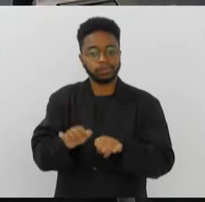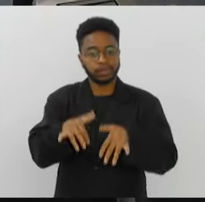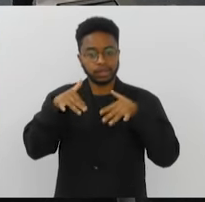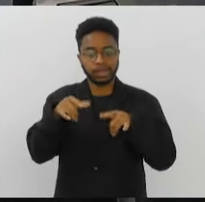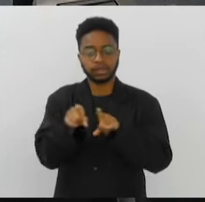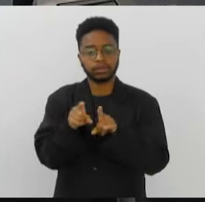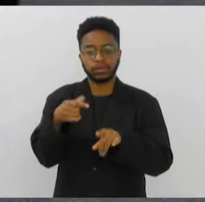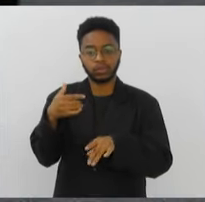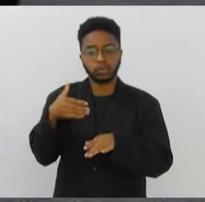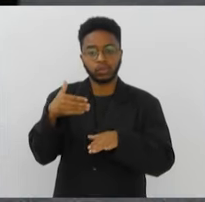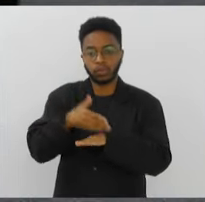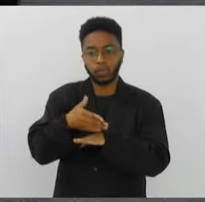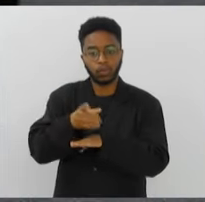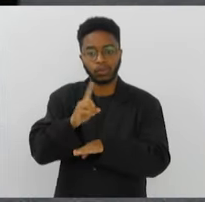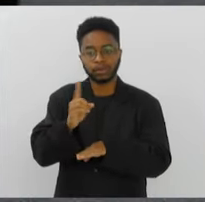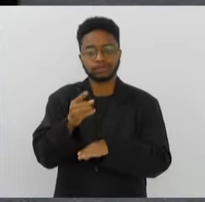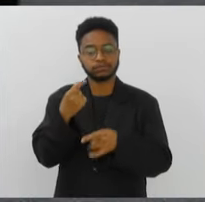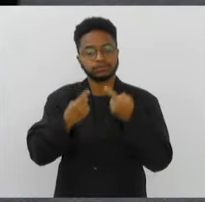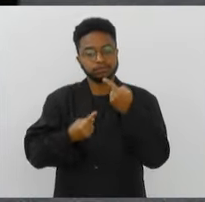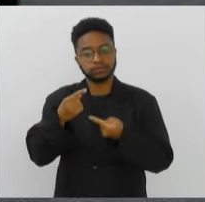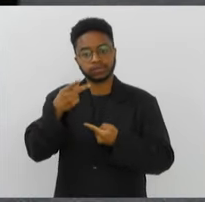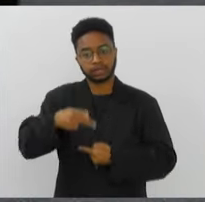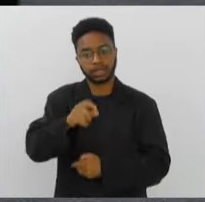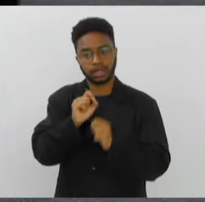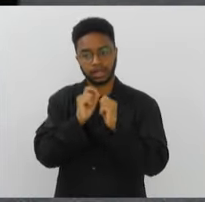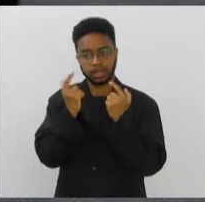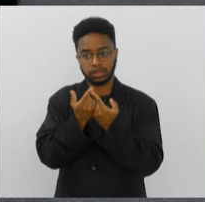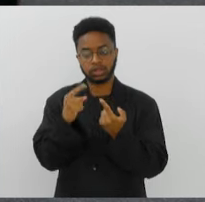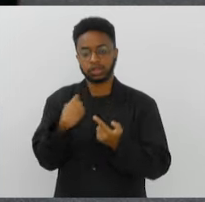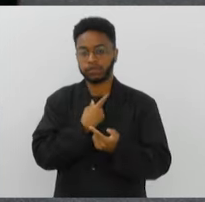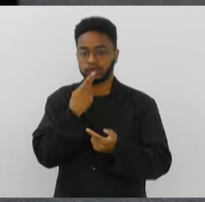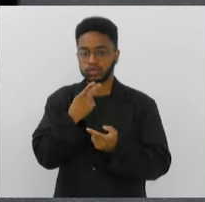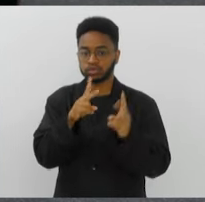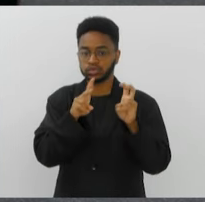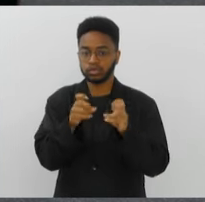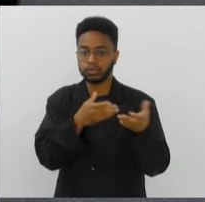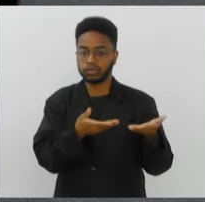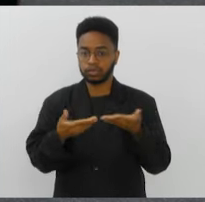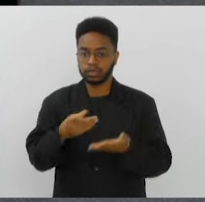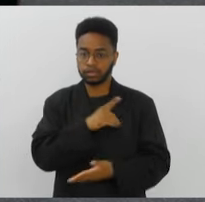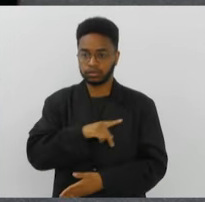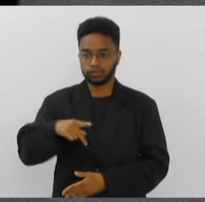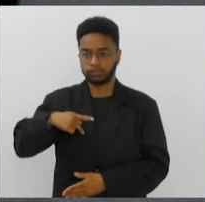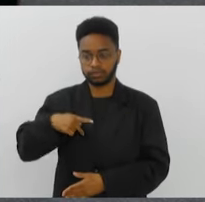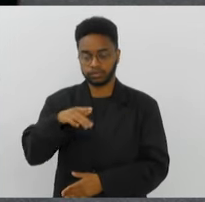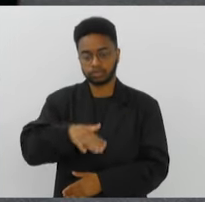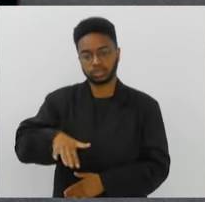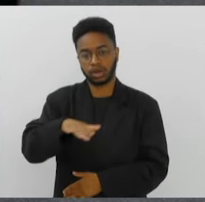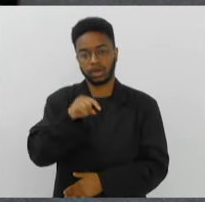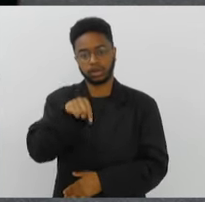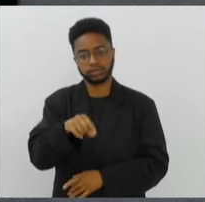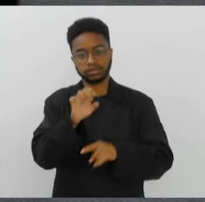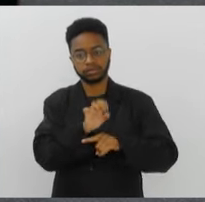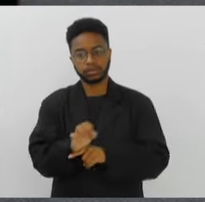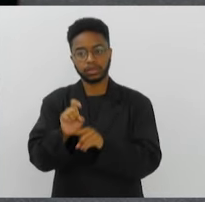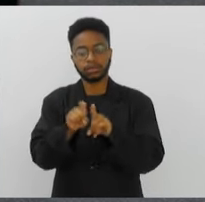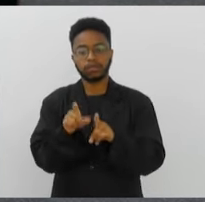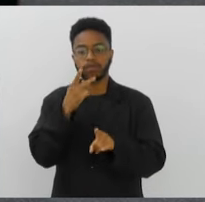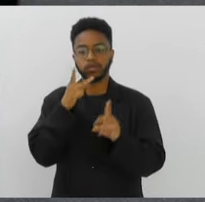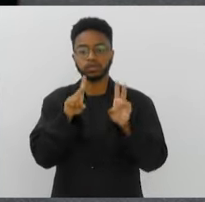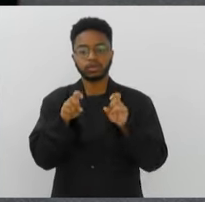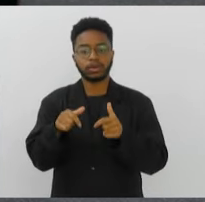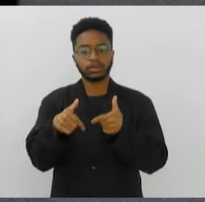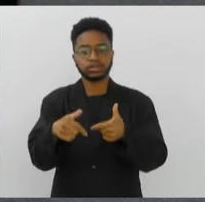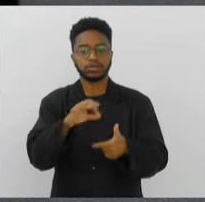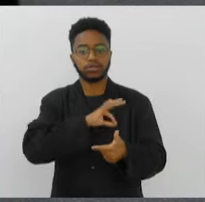das discussões importantes para essa casa. Hoje a gente falou de convocação da Defensoria Pública do Estado, da Defensoria Geral do Estado, a gente falou de operação policial, a